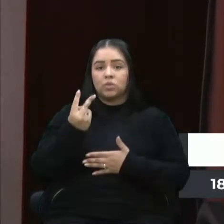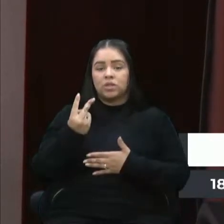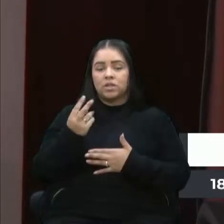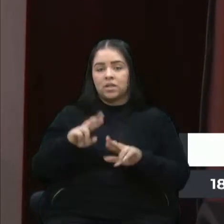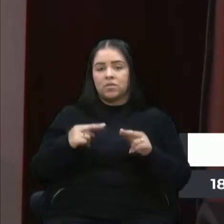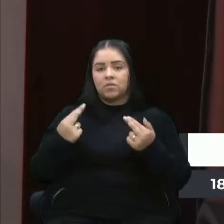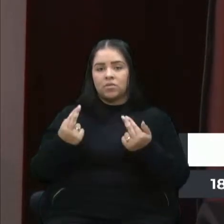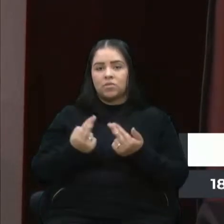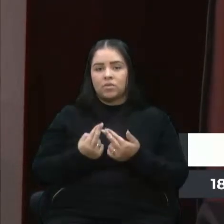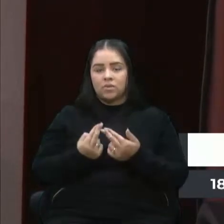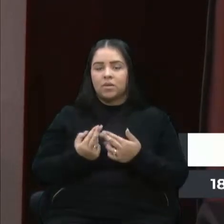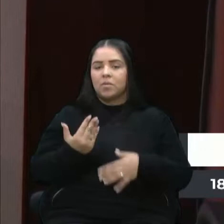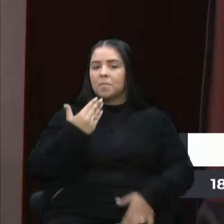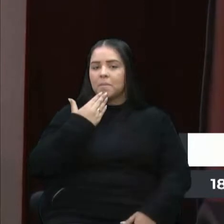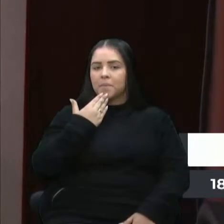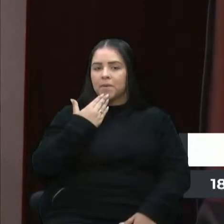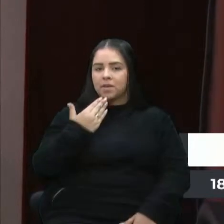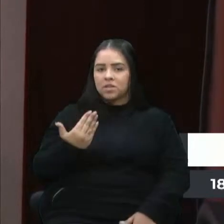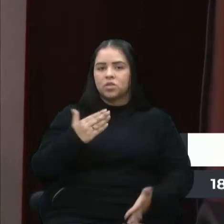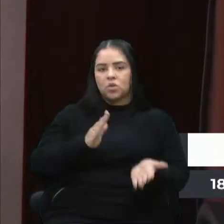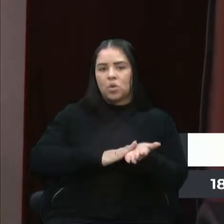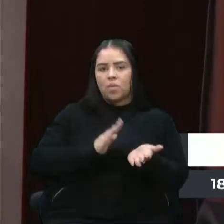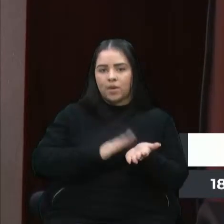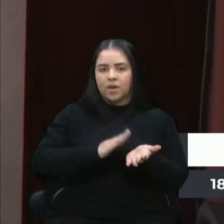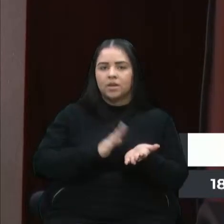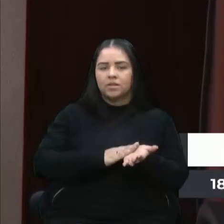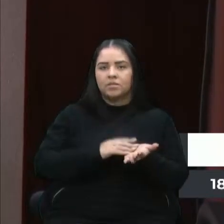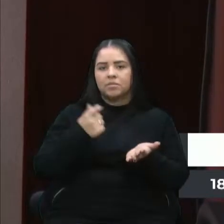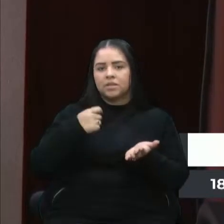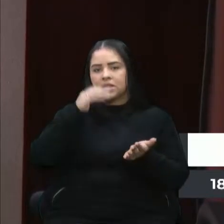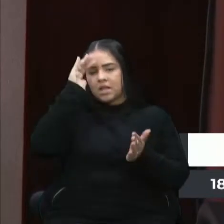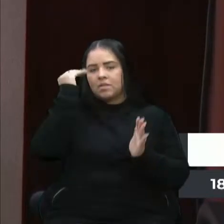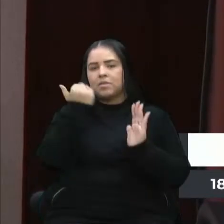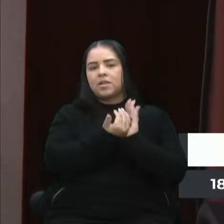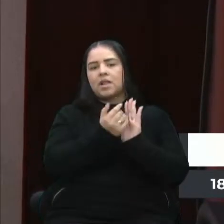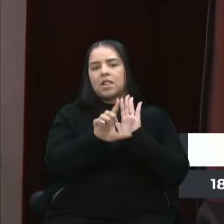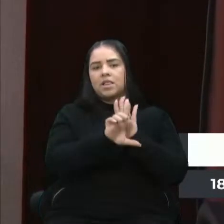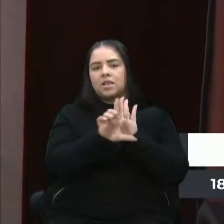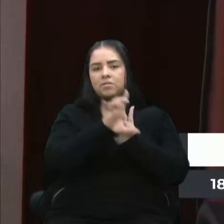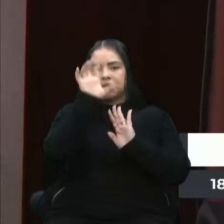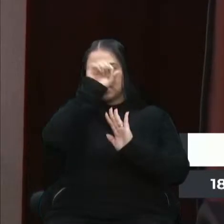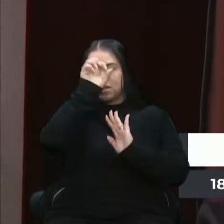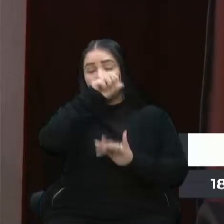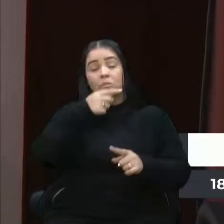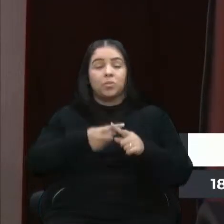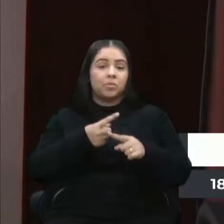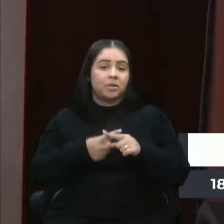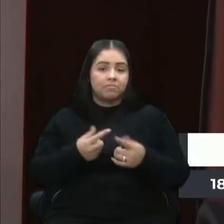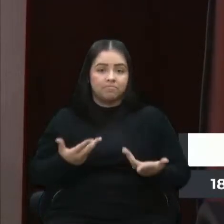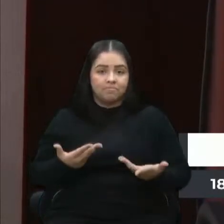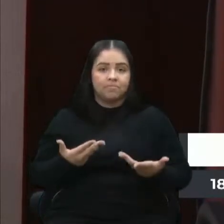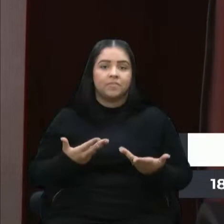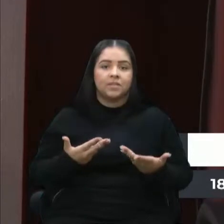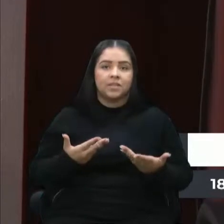aqui da casa, cobrando o cumprimento, né, da lei da aprendizagem, porque ainda as empresas têm dificuldade